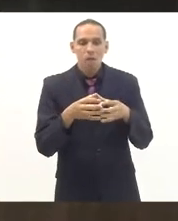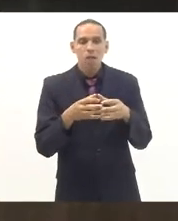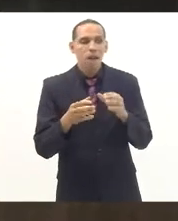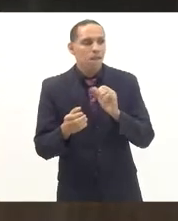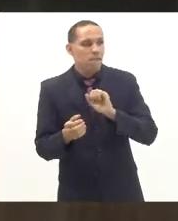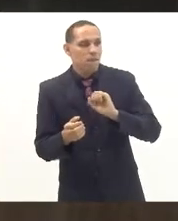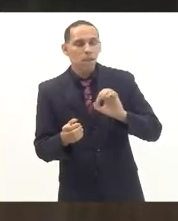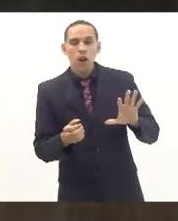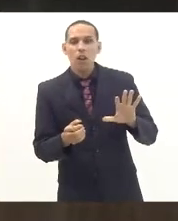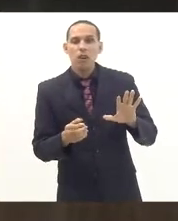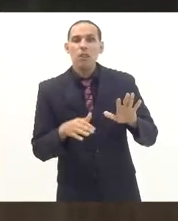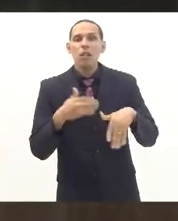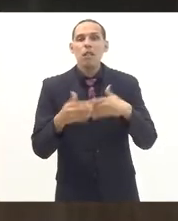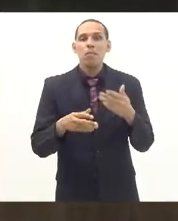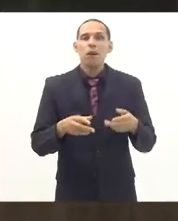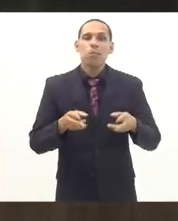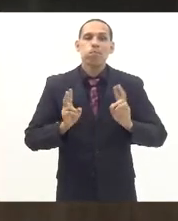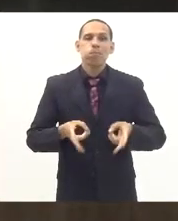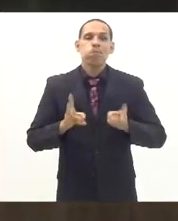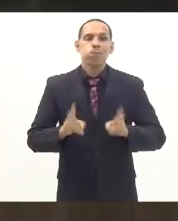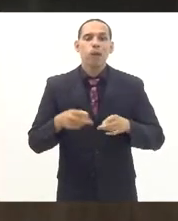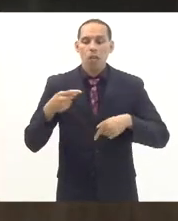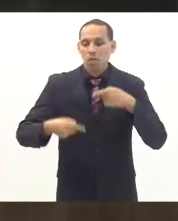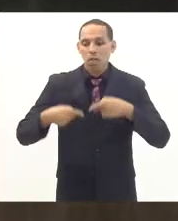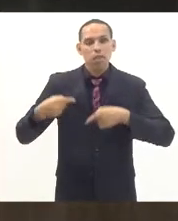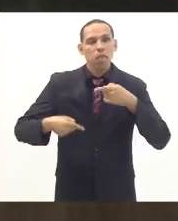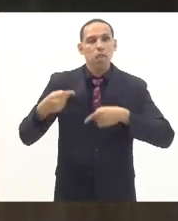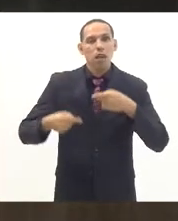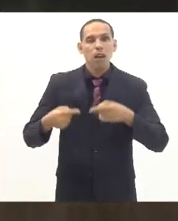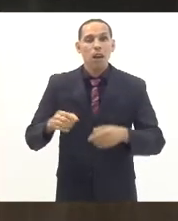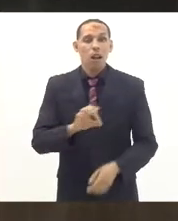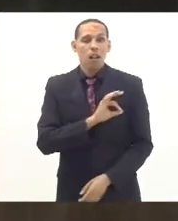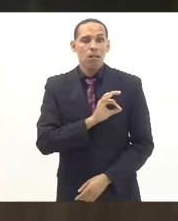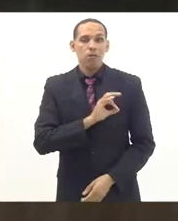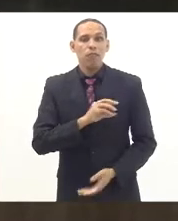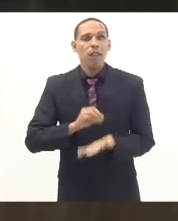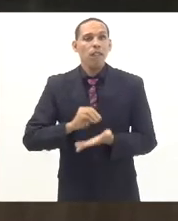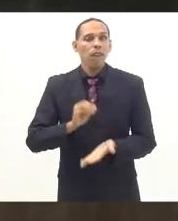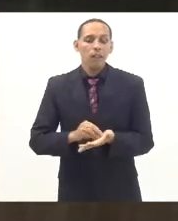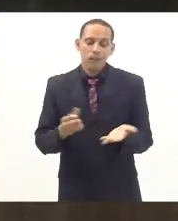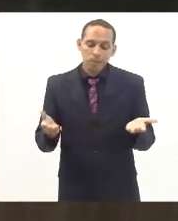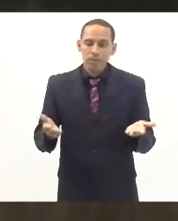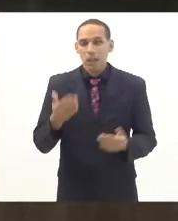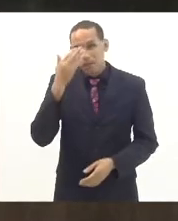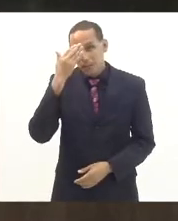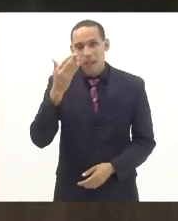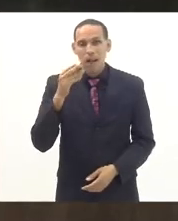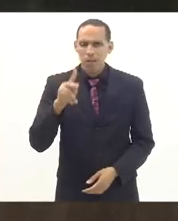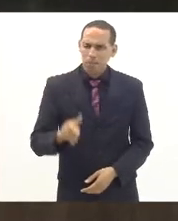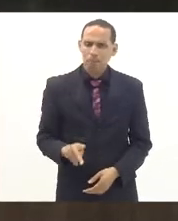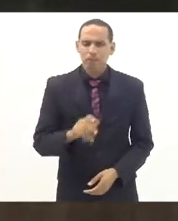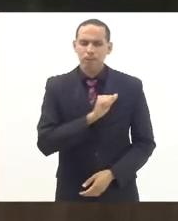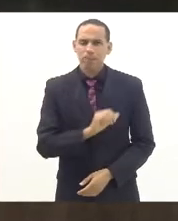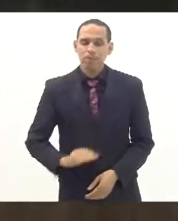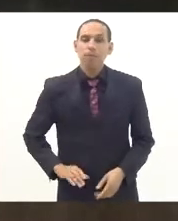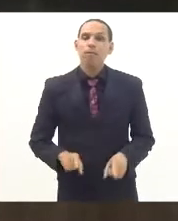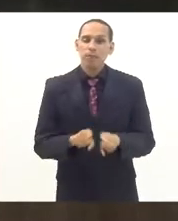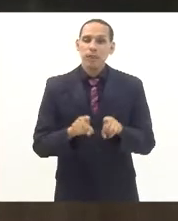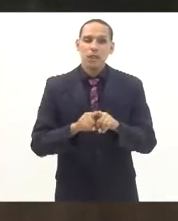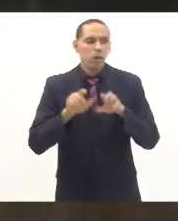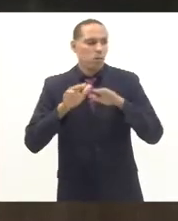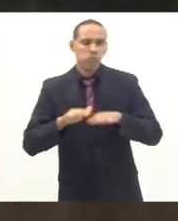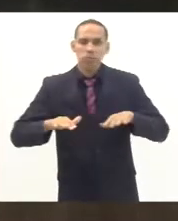da polícia militar e depois a gente fica aqui temos que discutir a falta de efetivo então Obrigado o presidente da siciliano e o a